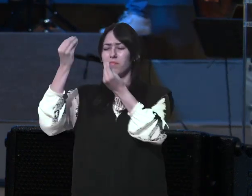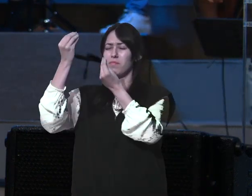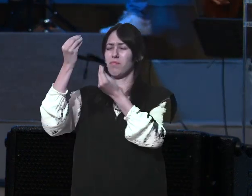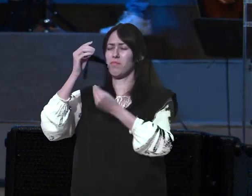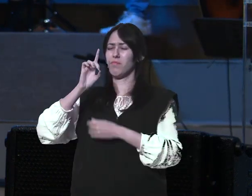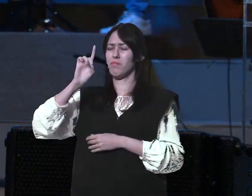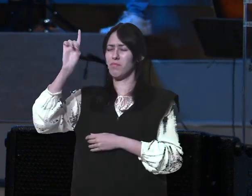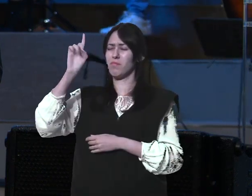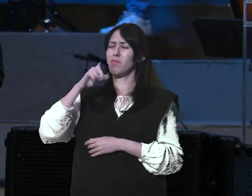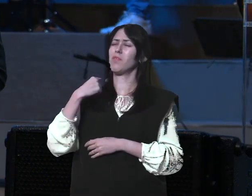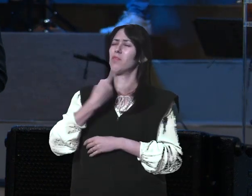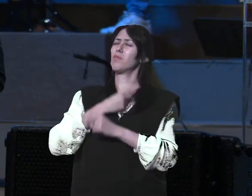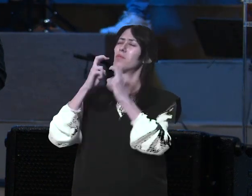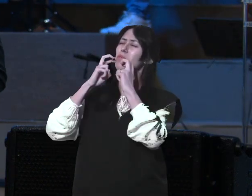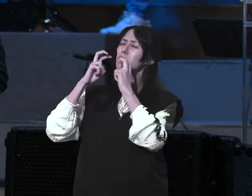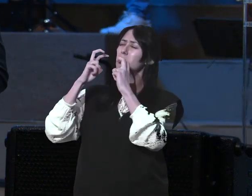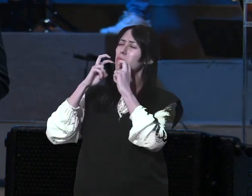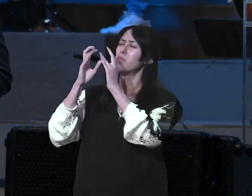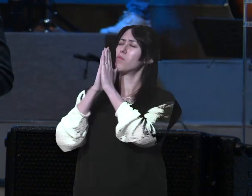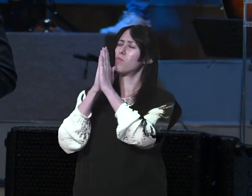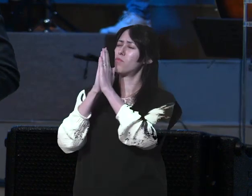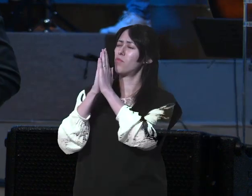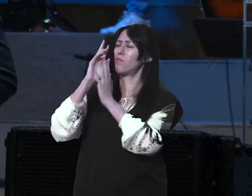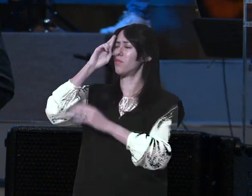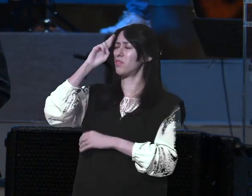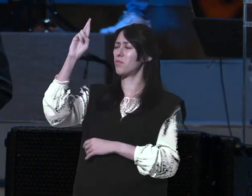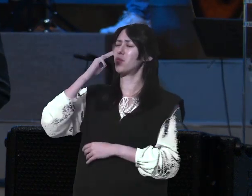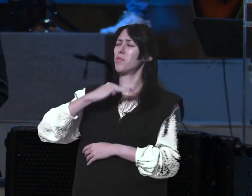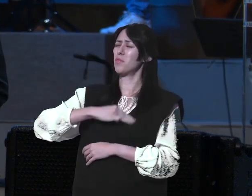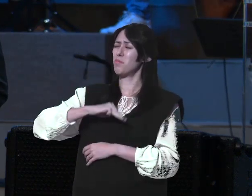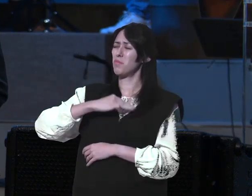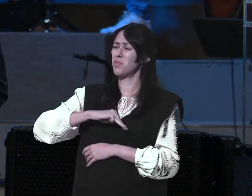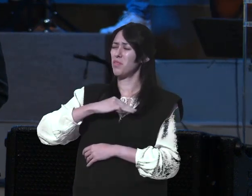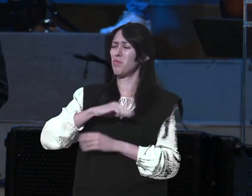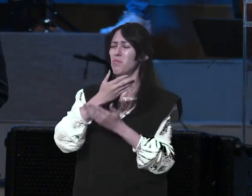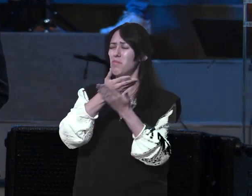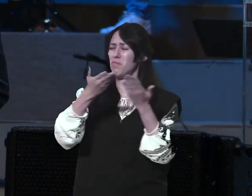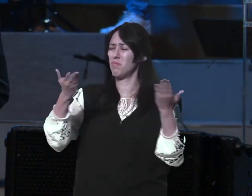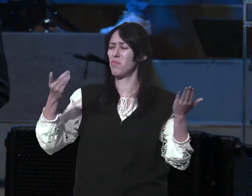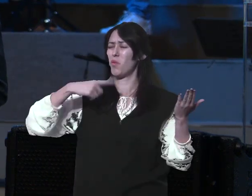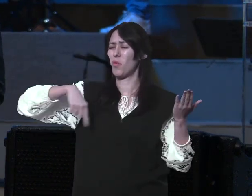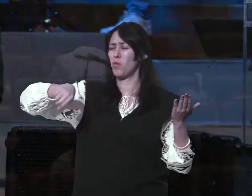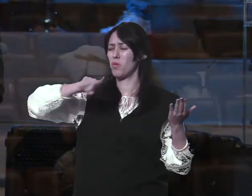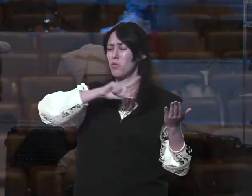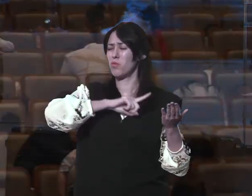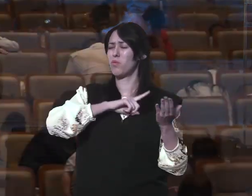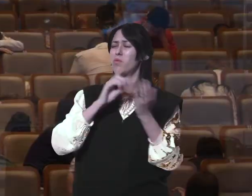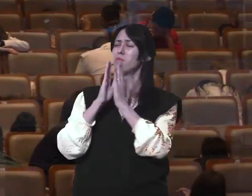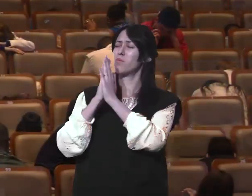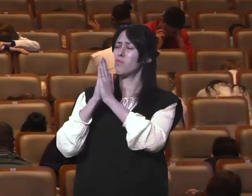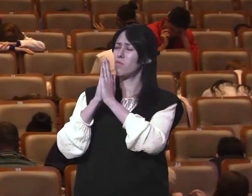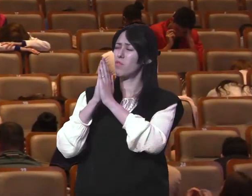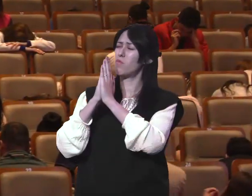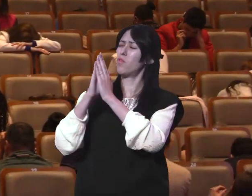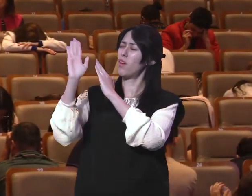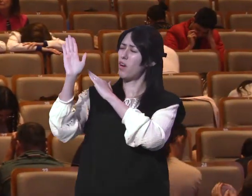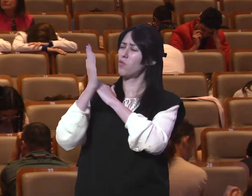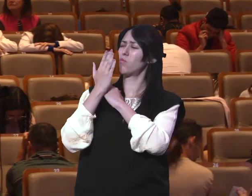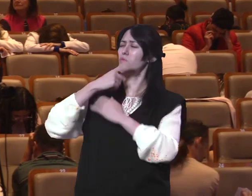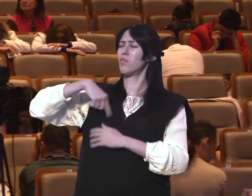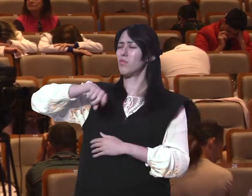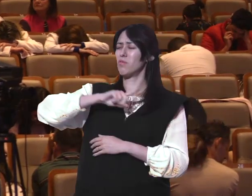Pai, que o Senhor tenha misericórdia de nós e nos ajude a